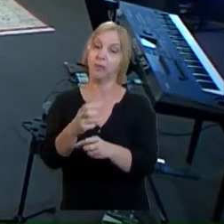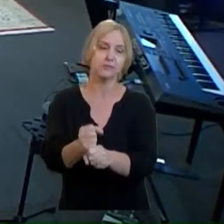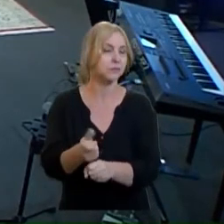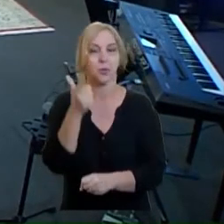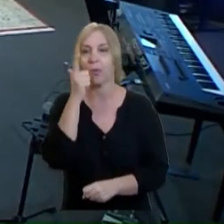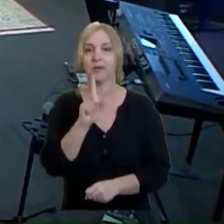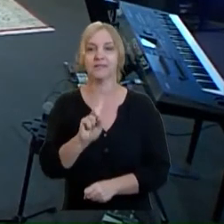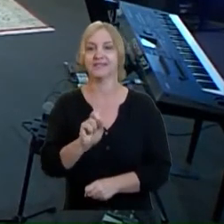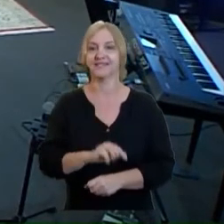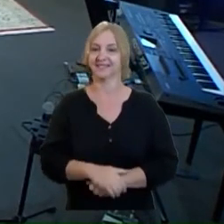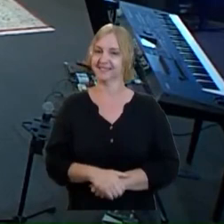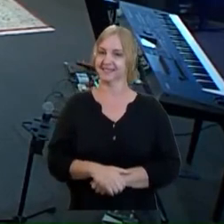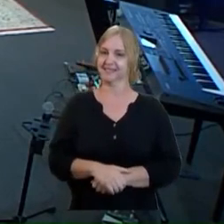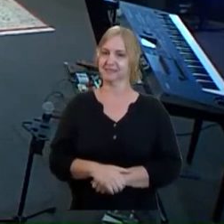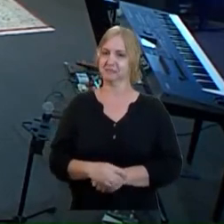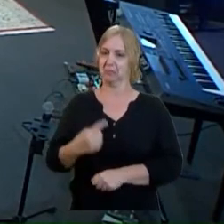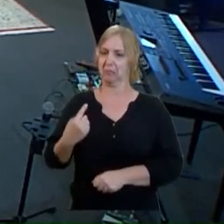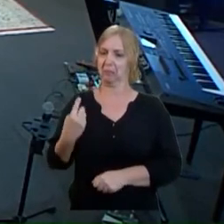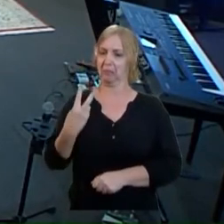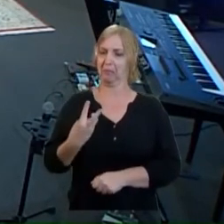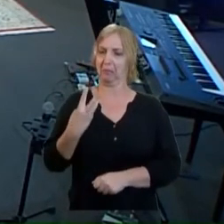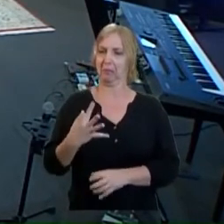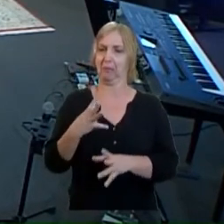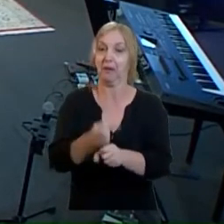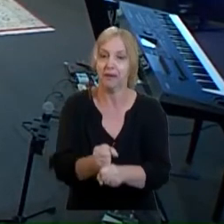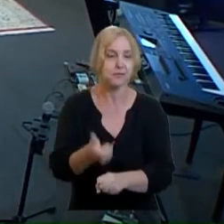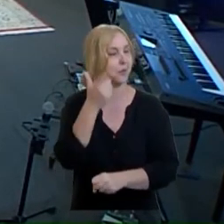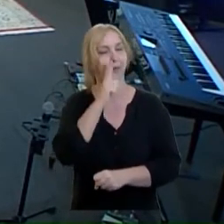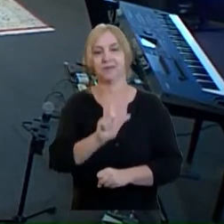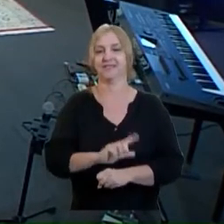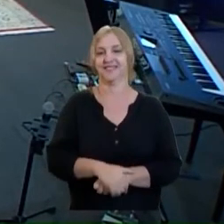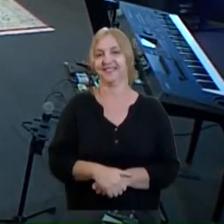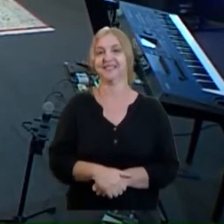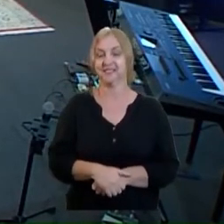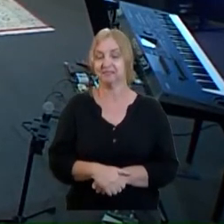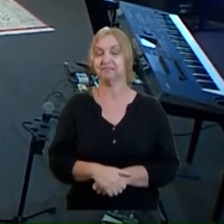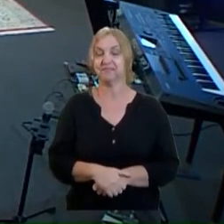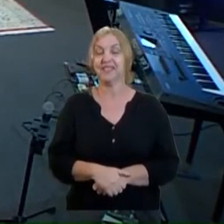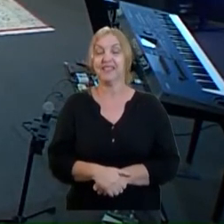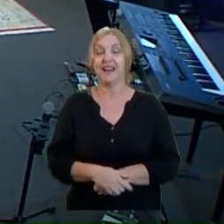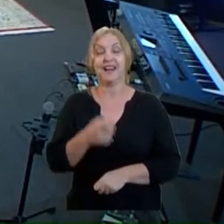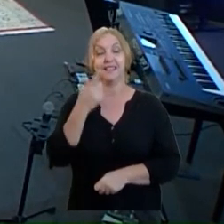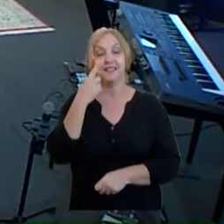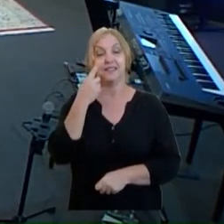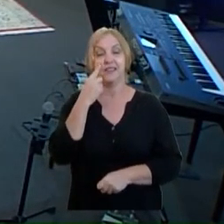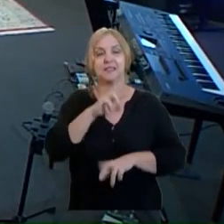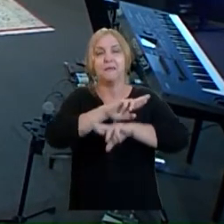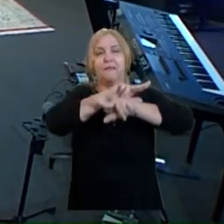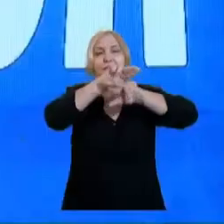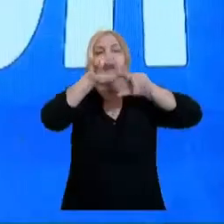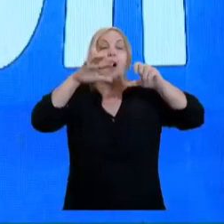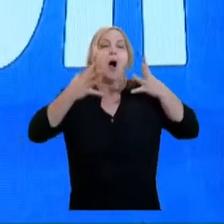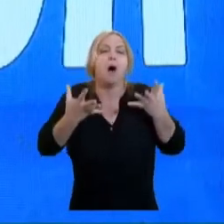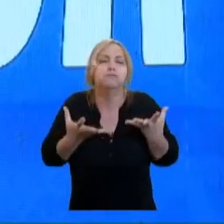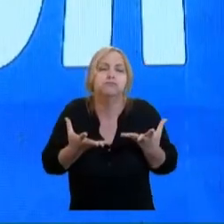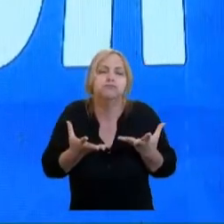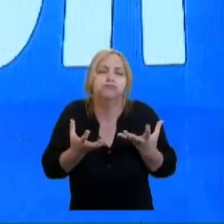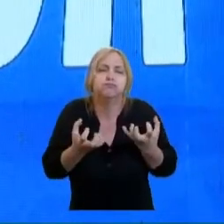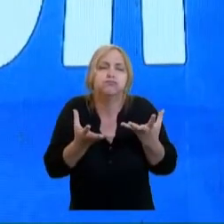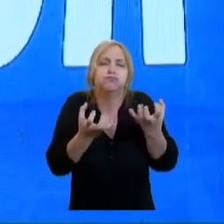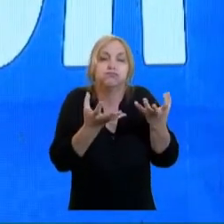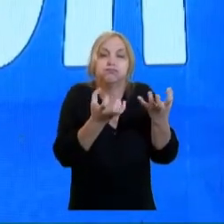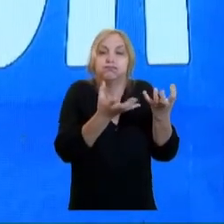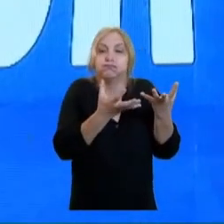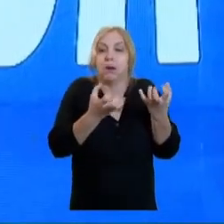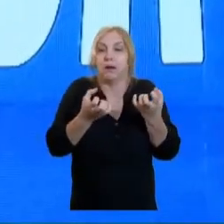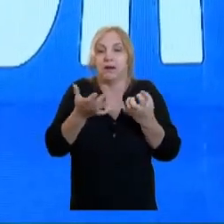Não consegue contar. Então, quando você põe esse carimbo tantas, significa, é um número. Eu